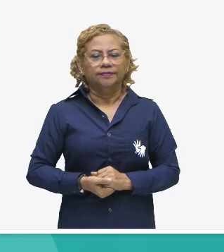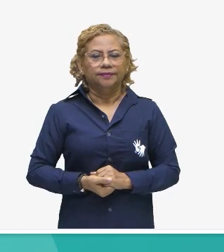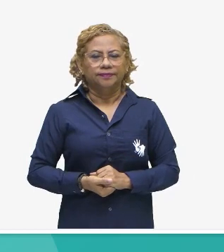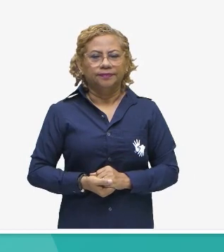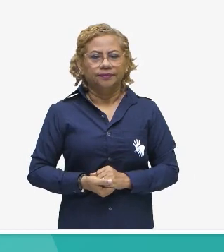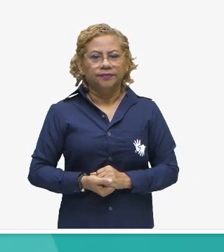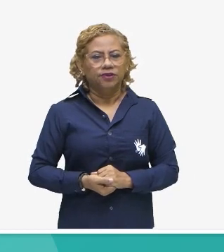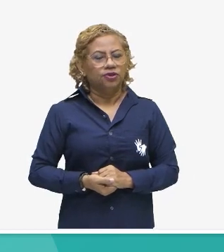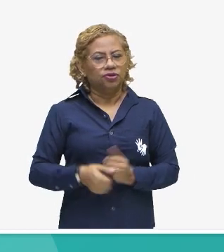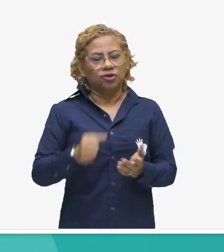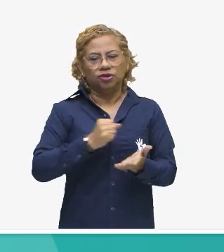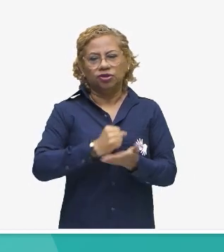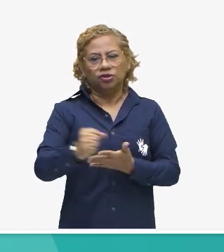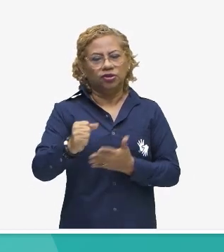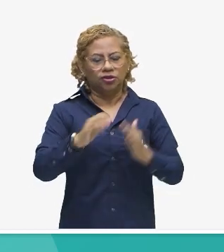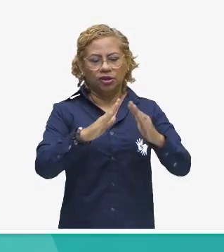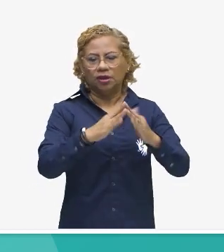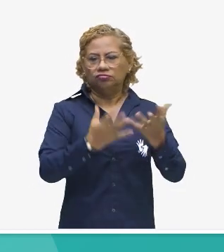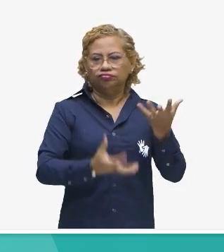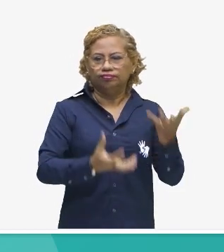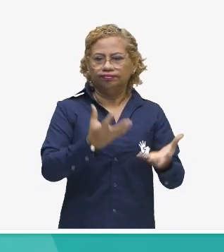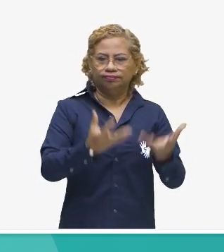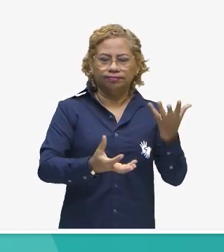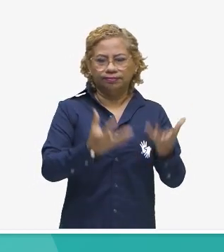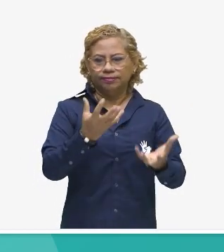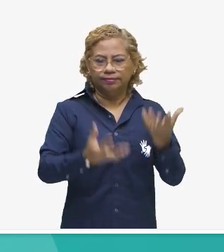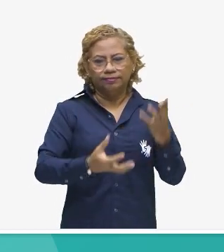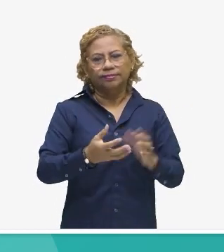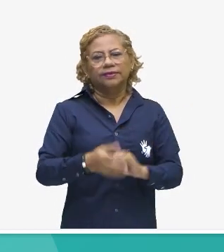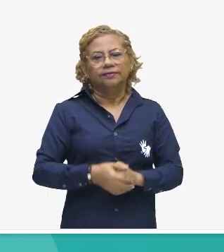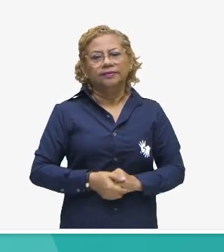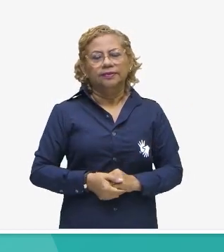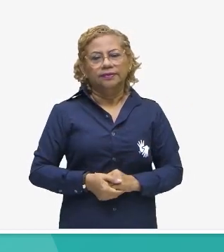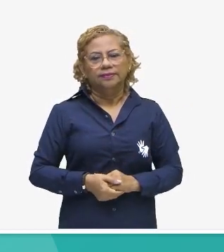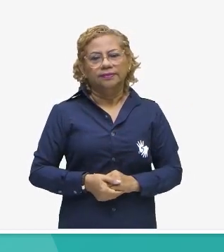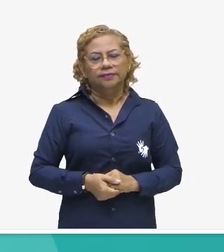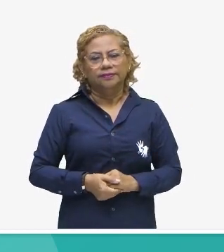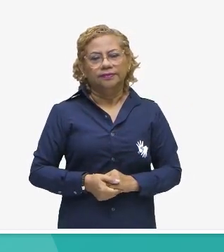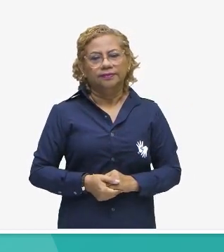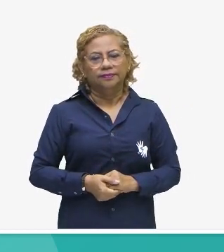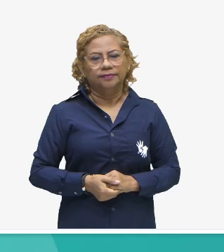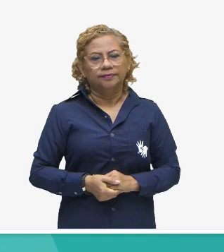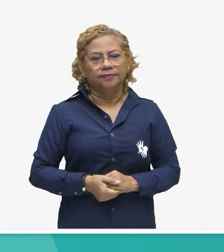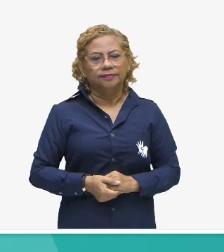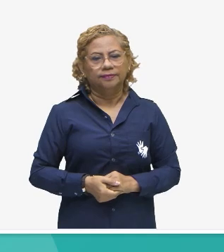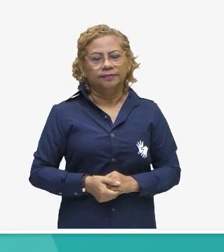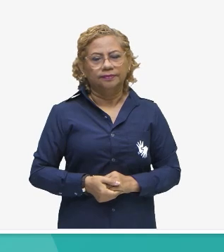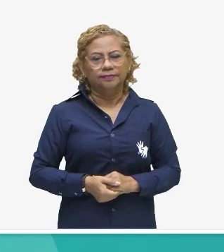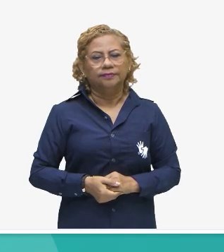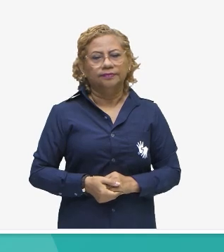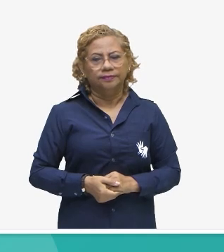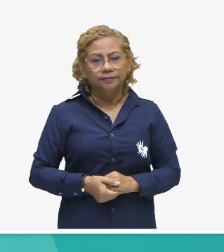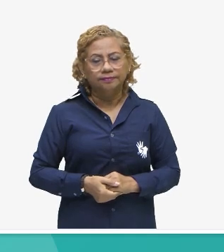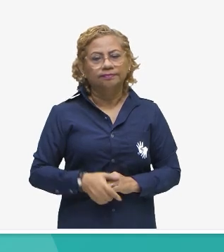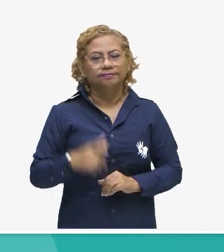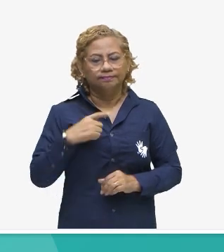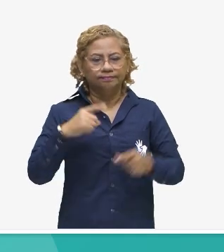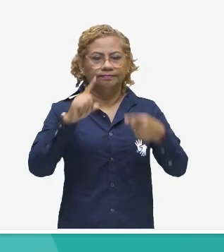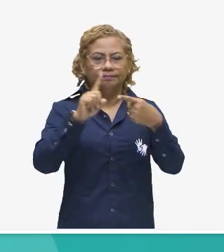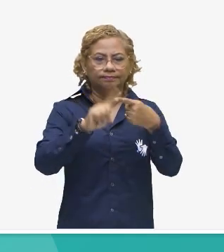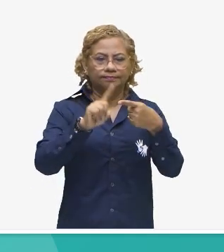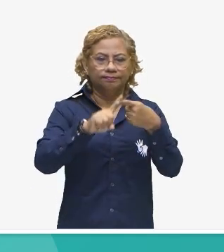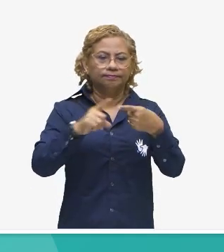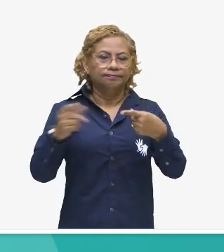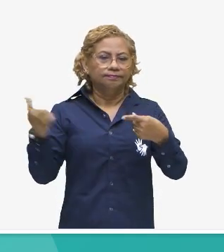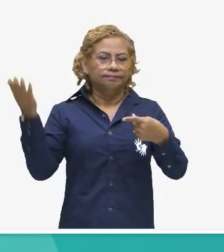tinha acontecido, né? A mãe já tinha tentado entrar na casa. Então, representa o tempo passado. Então, nós